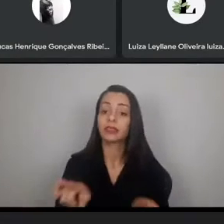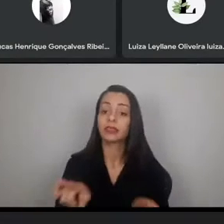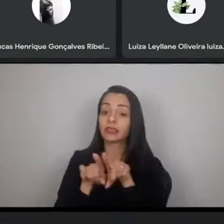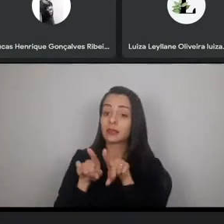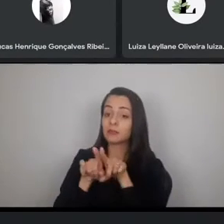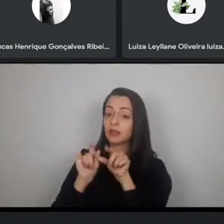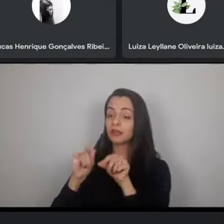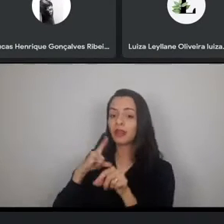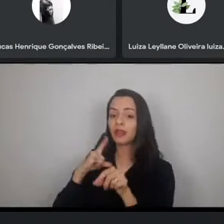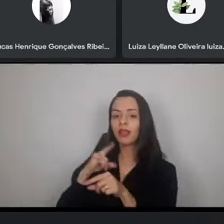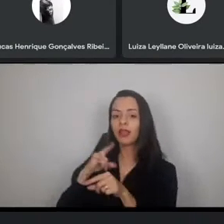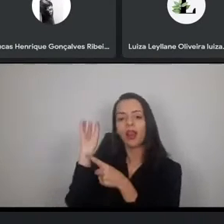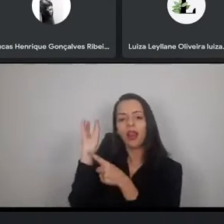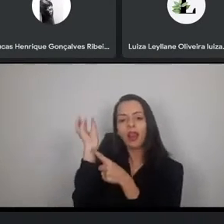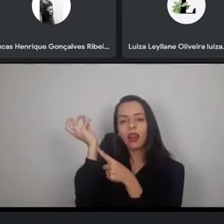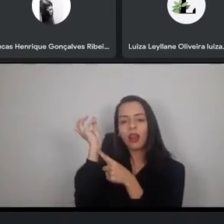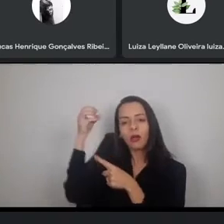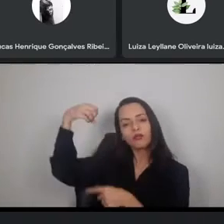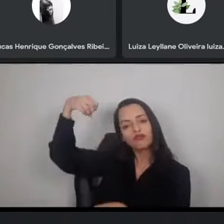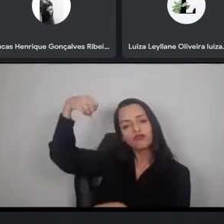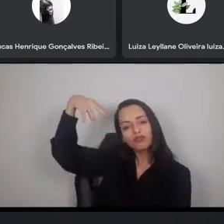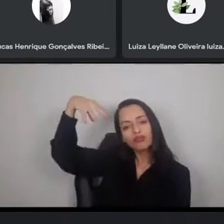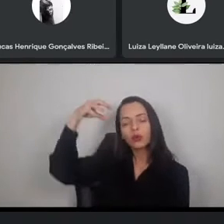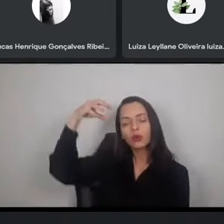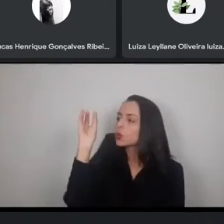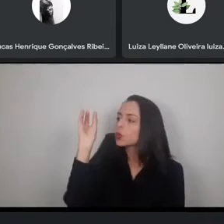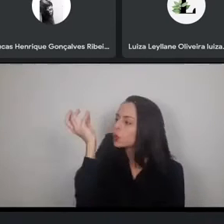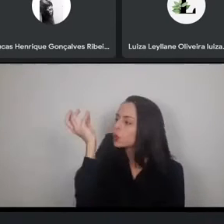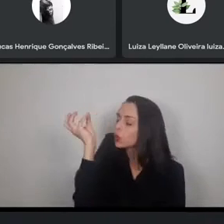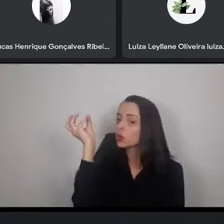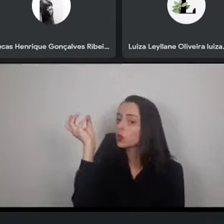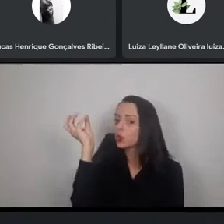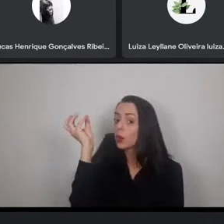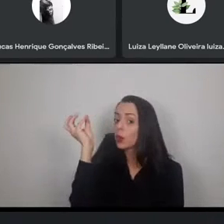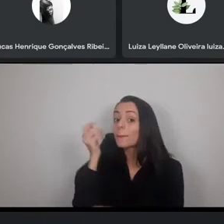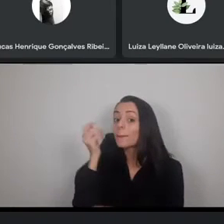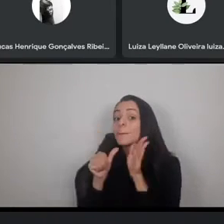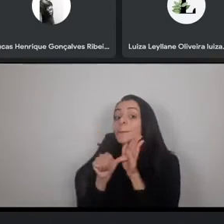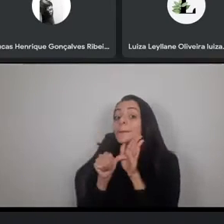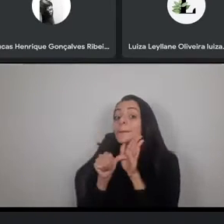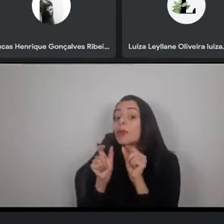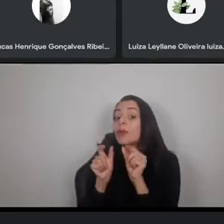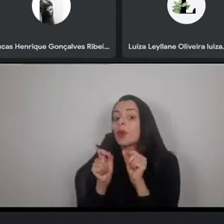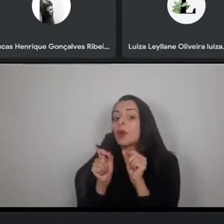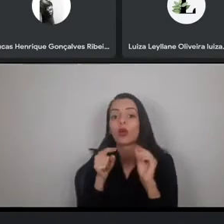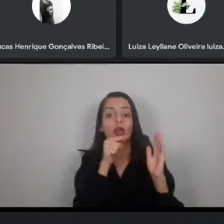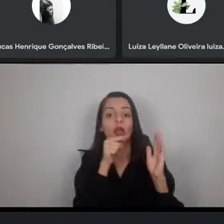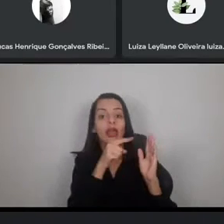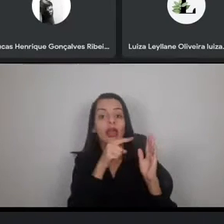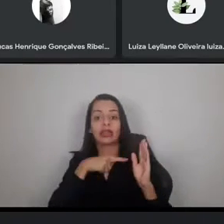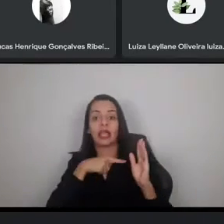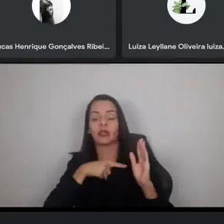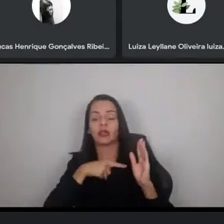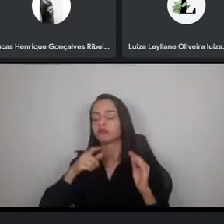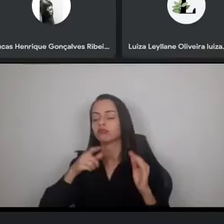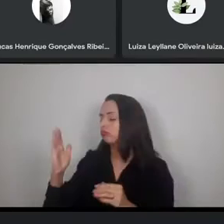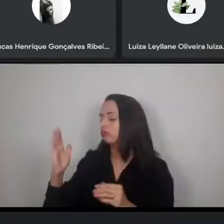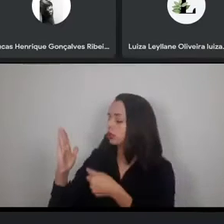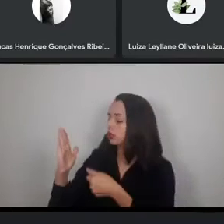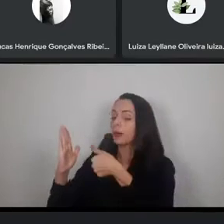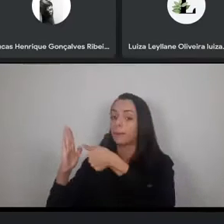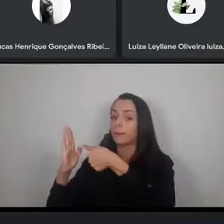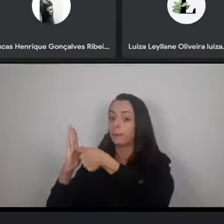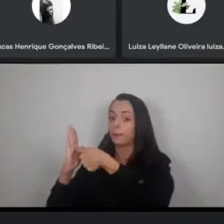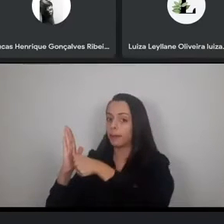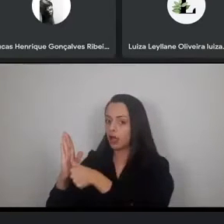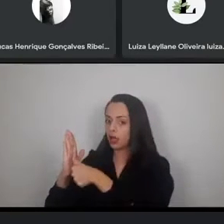interruptor. Primeiramente, desligue-se o interruptor. E, na dúvida, desligue-se o disjuntor de iluminação, referente ao circuito